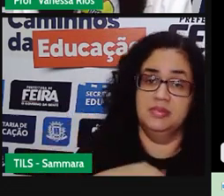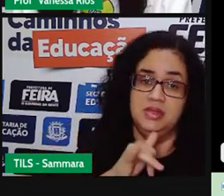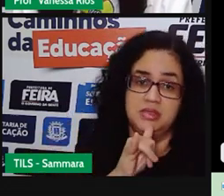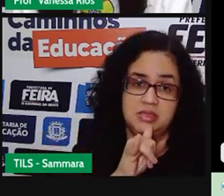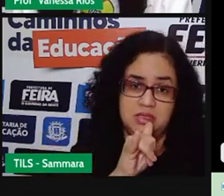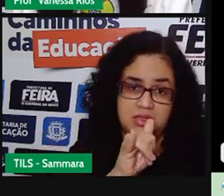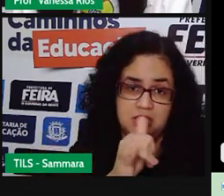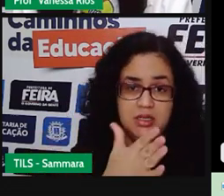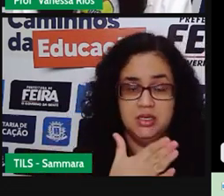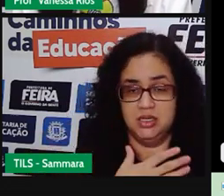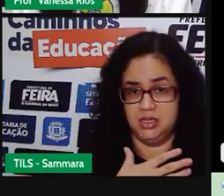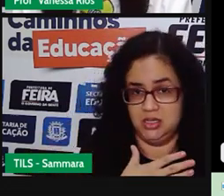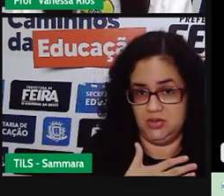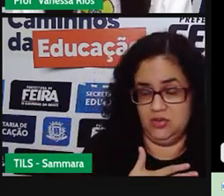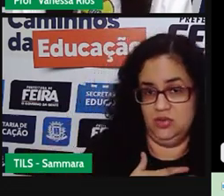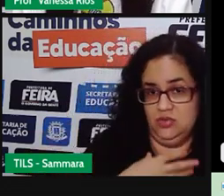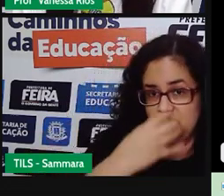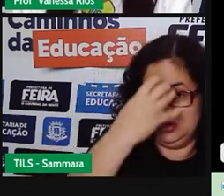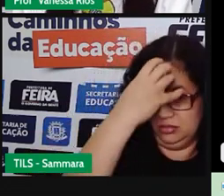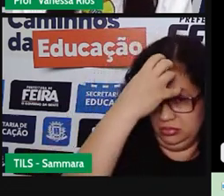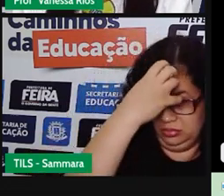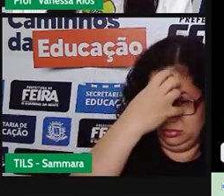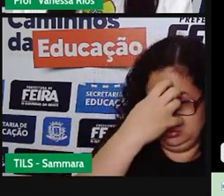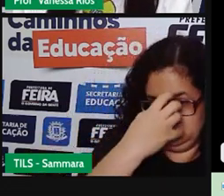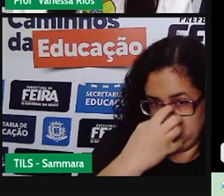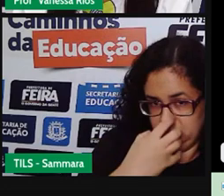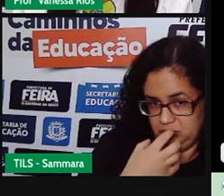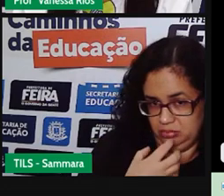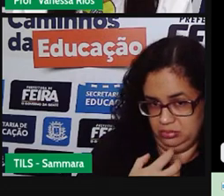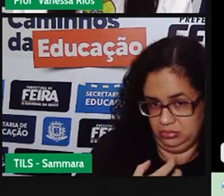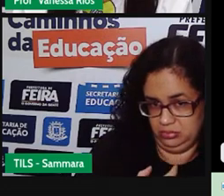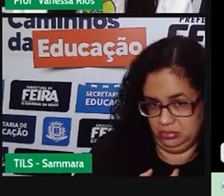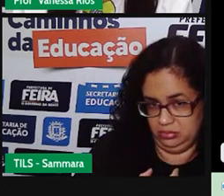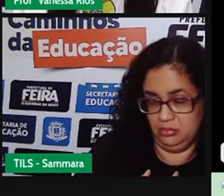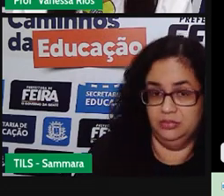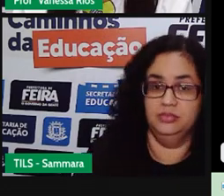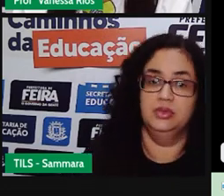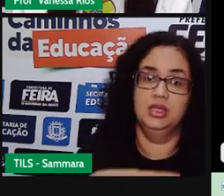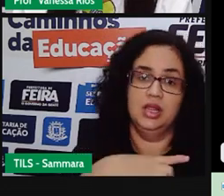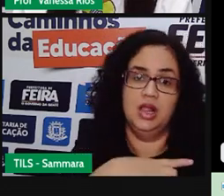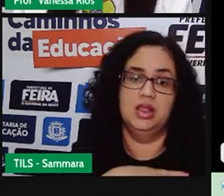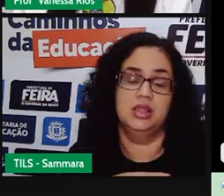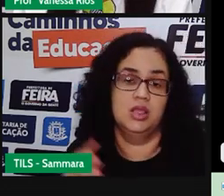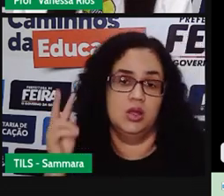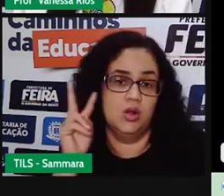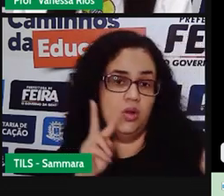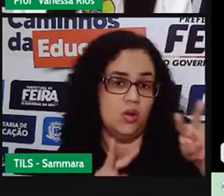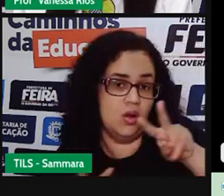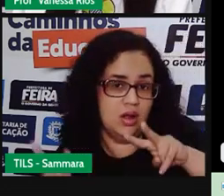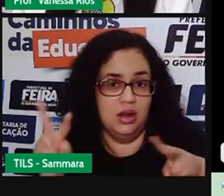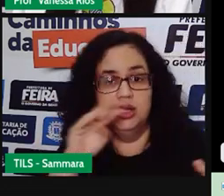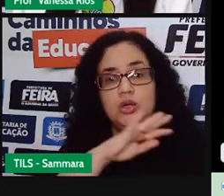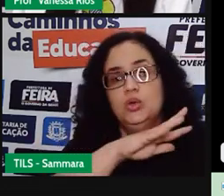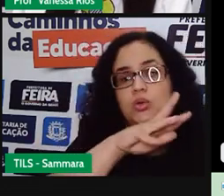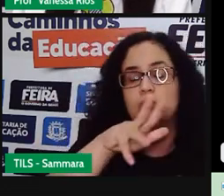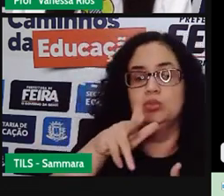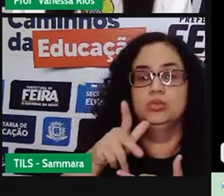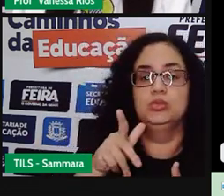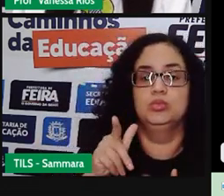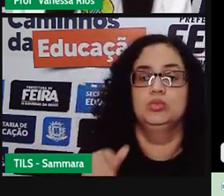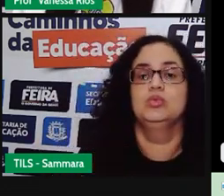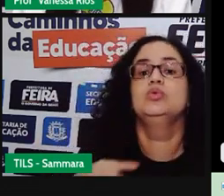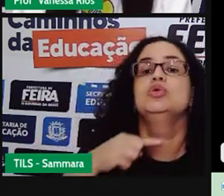zangado. Tenho de olhar todo mundo com o queixo levantado. Mas